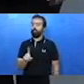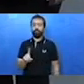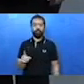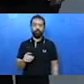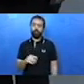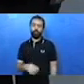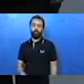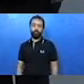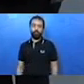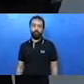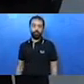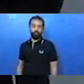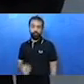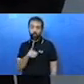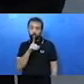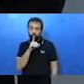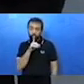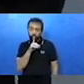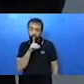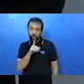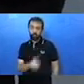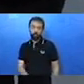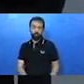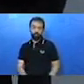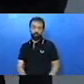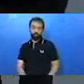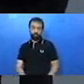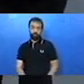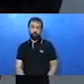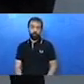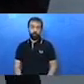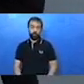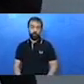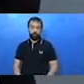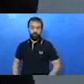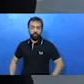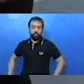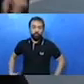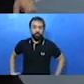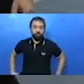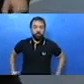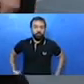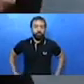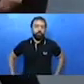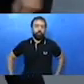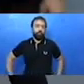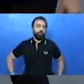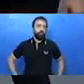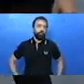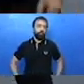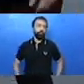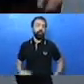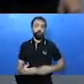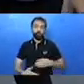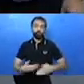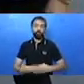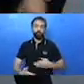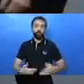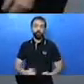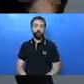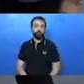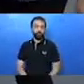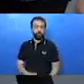em silêncio. Isso é respeito à nossa bandeira e ao nosso hino. Continuando,